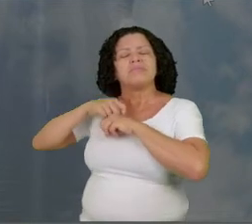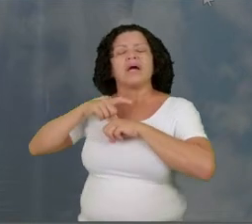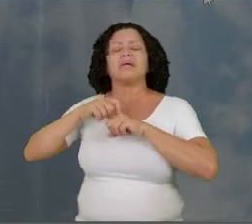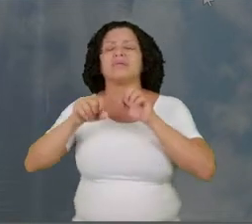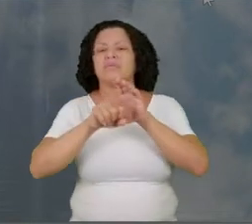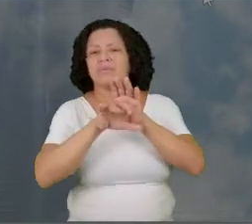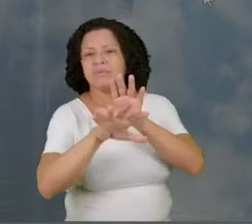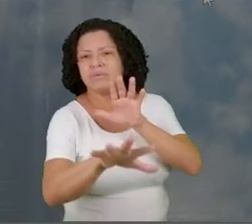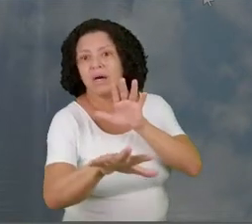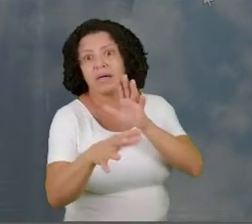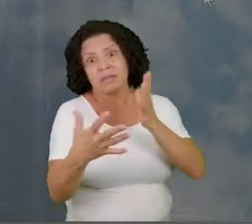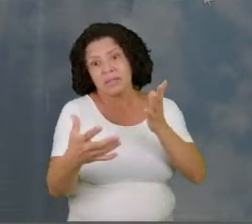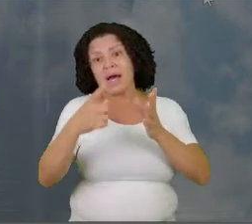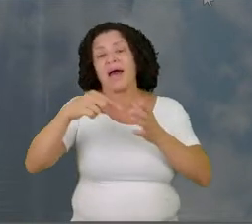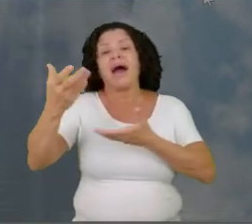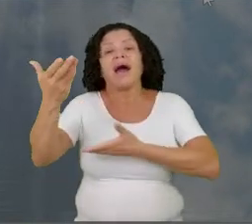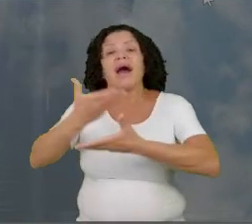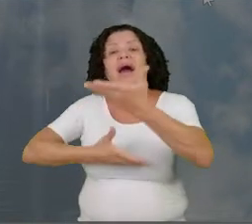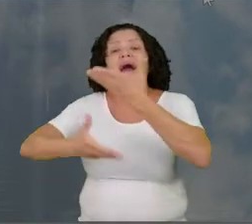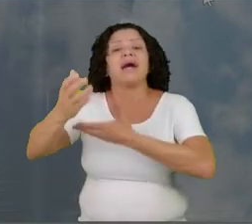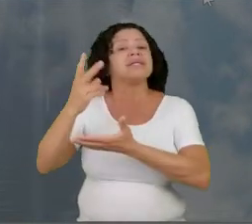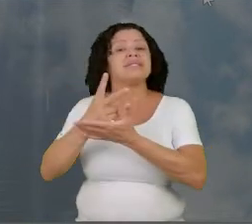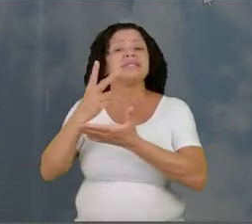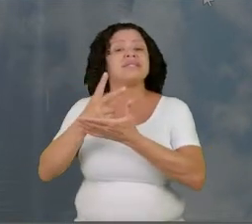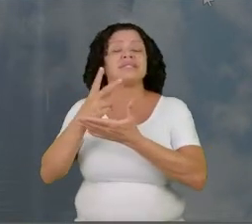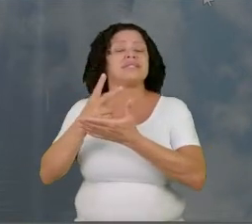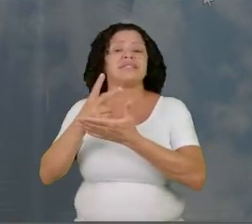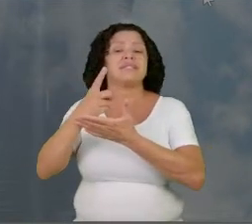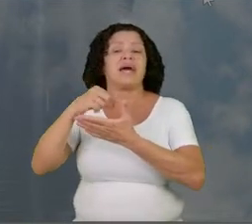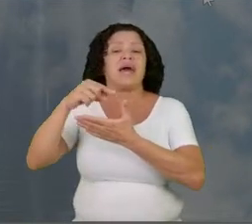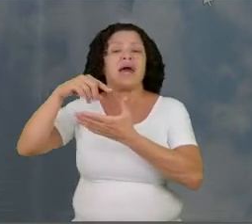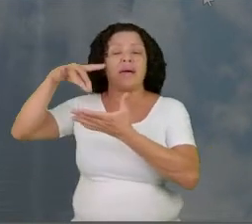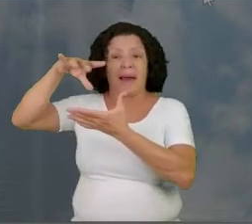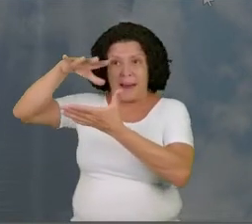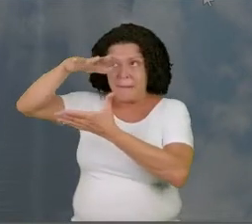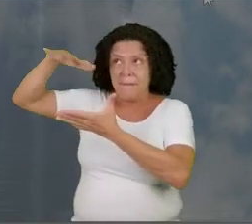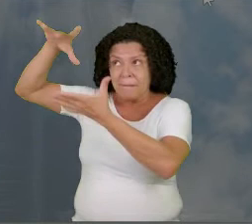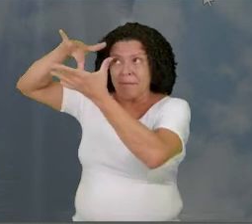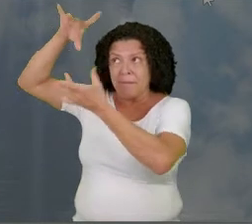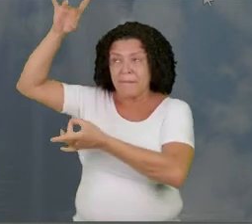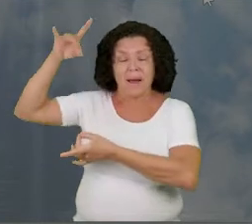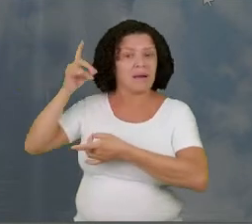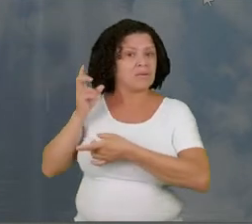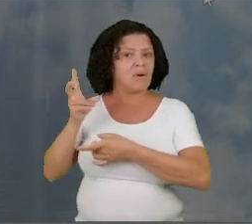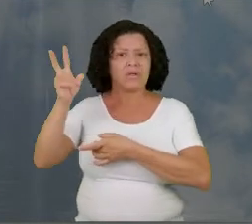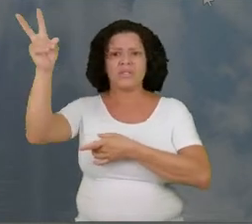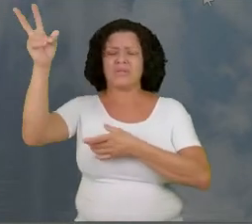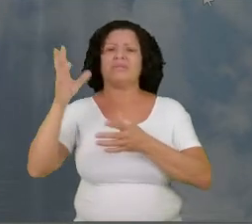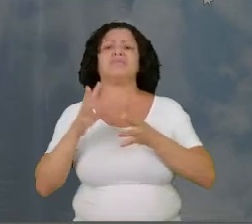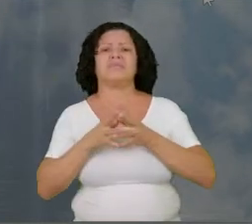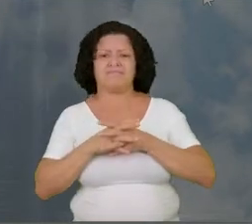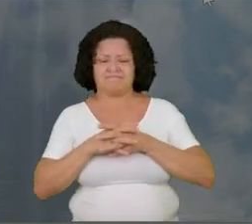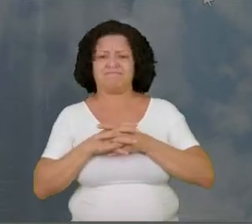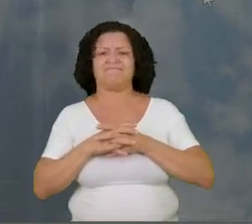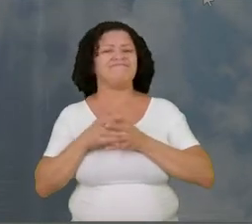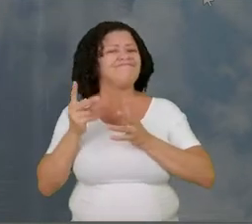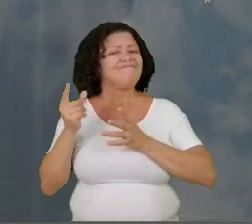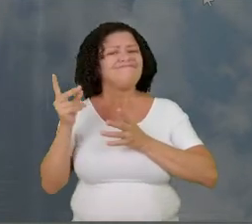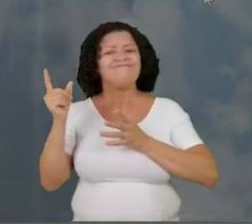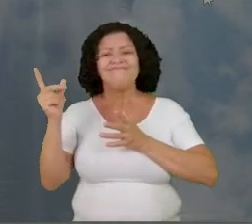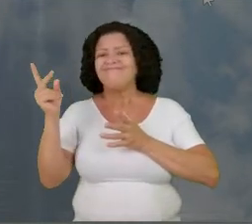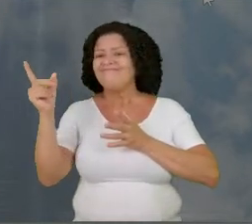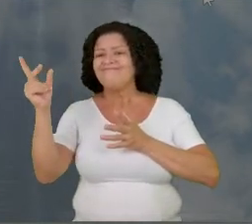o passe, ou seja, a interação com o mundo espiritual é permanente. Portanto,